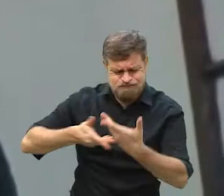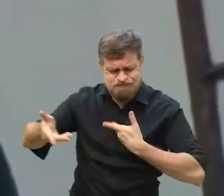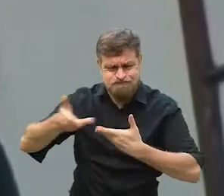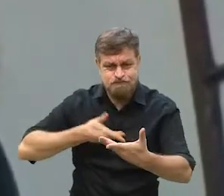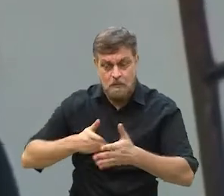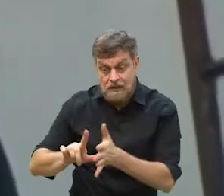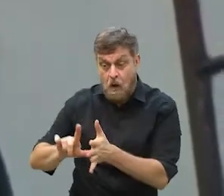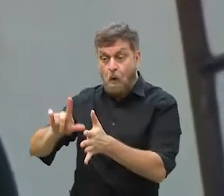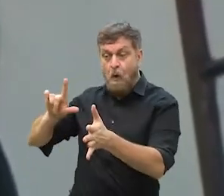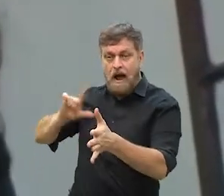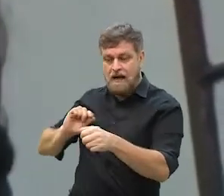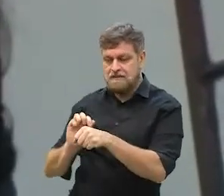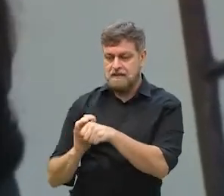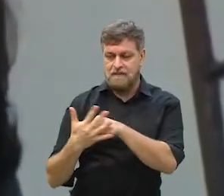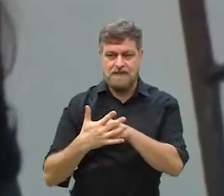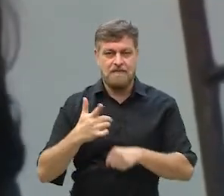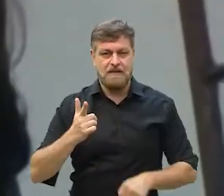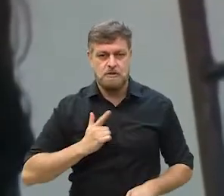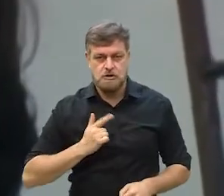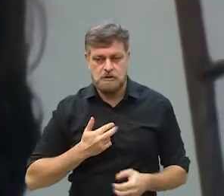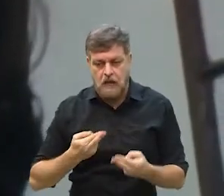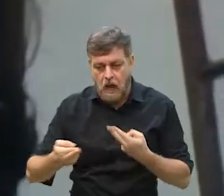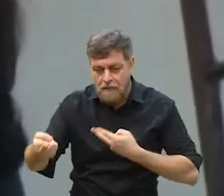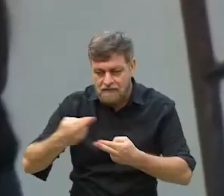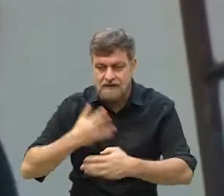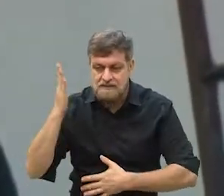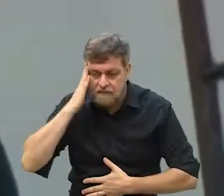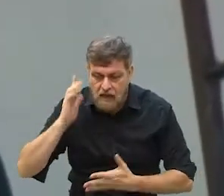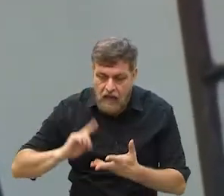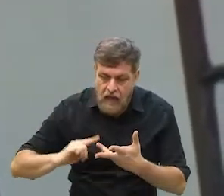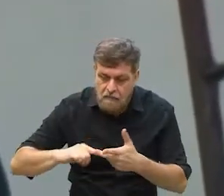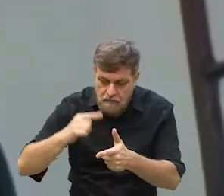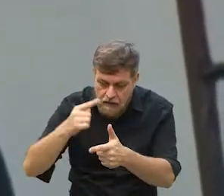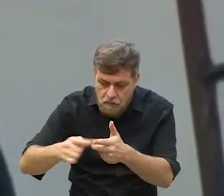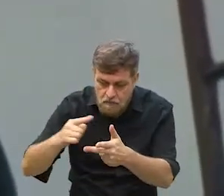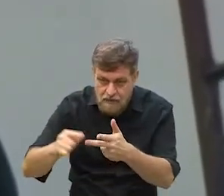da pandemia, você tem uma relação de demandas.